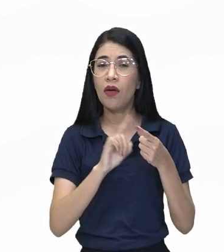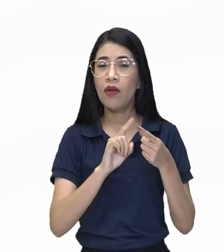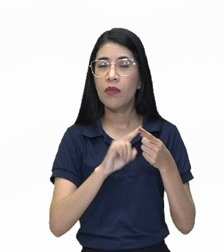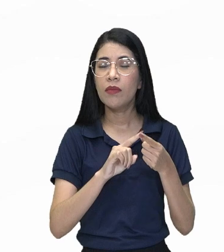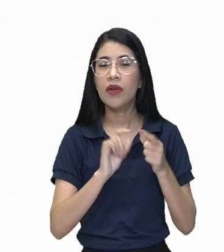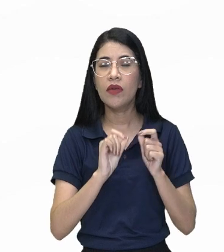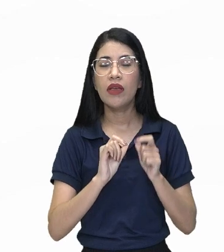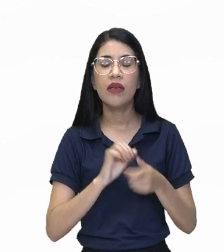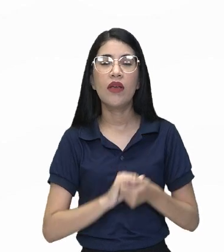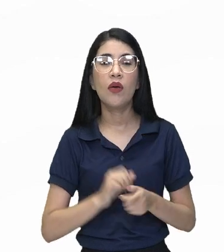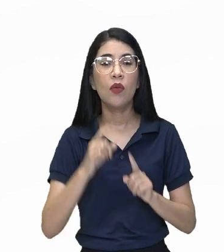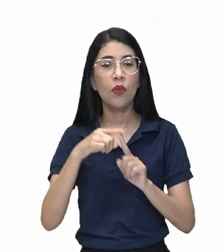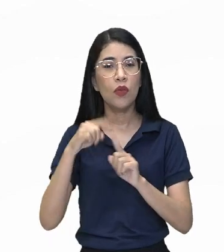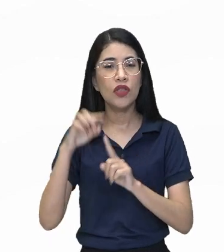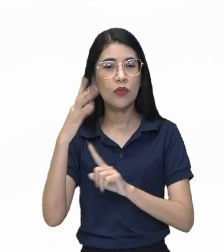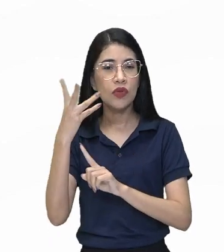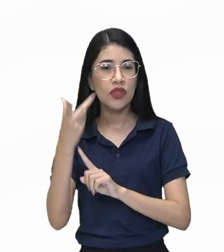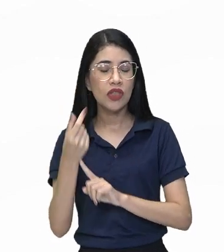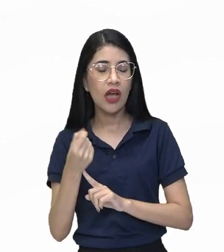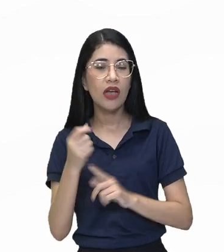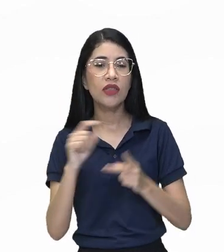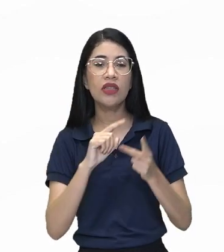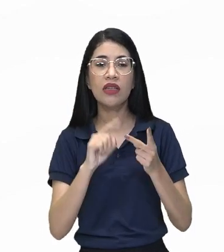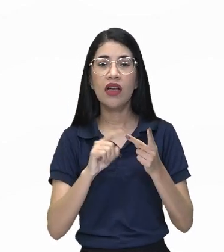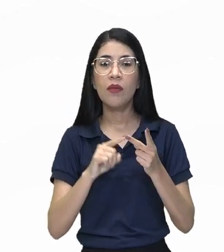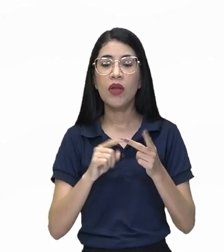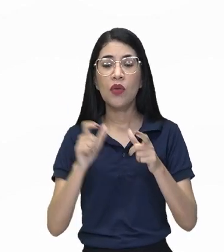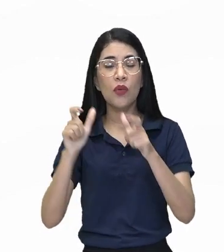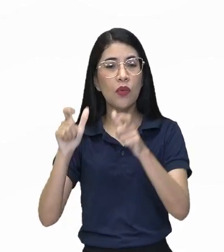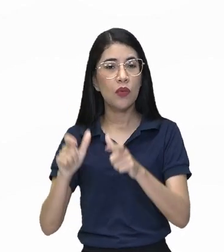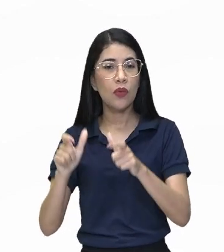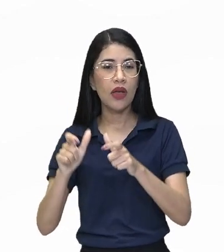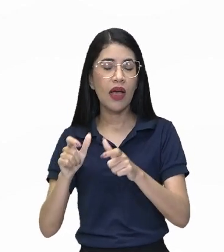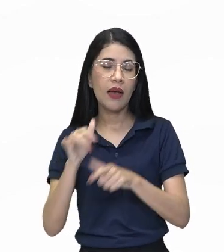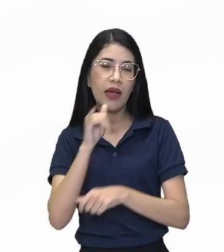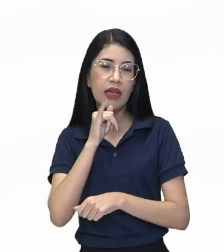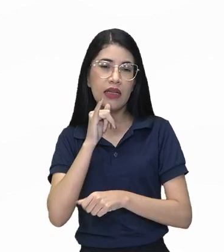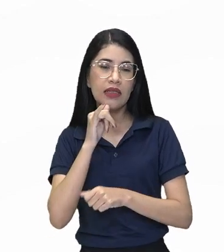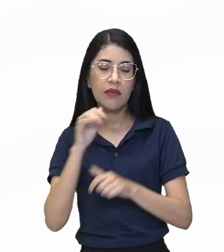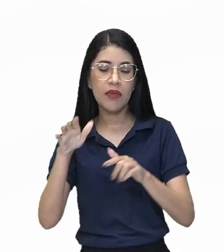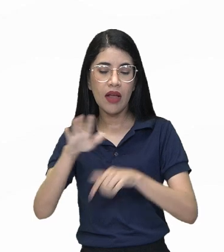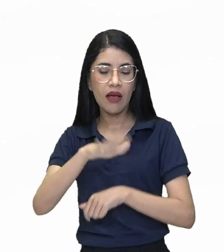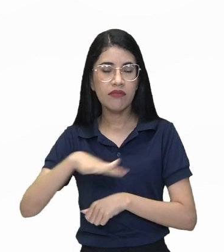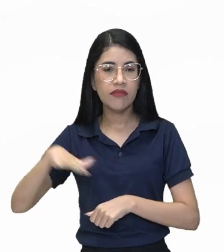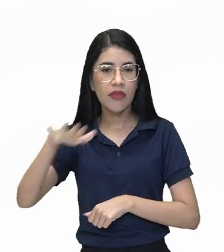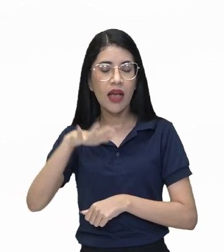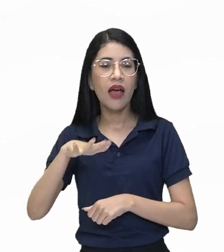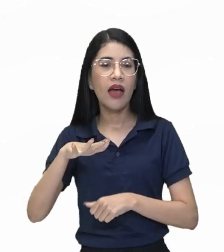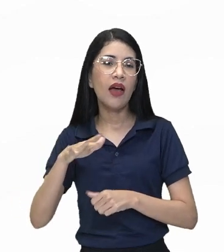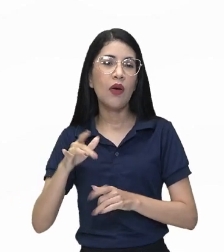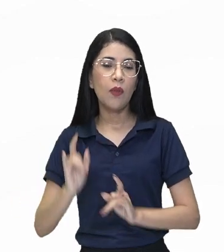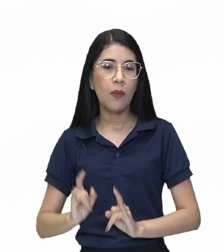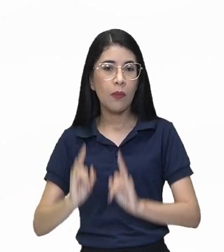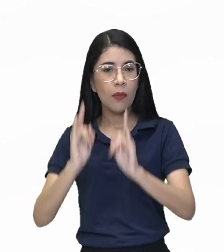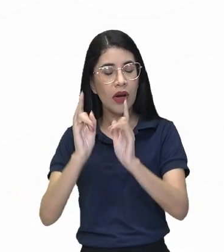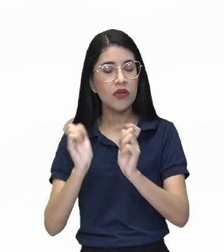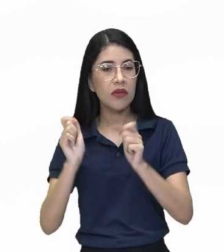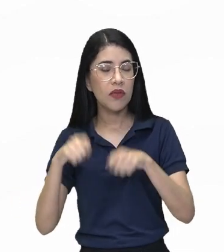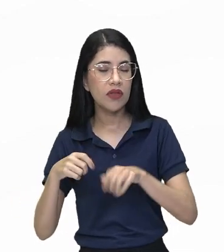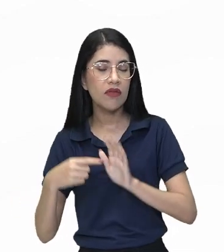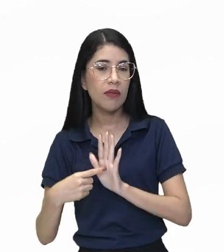de arte ou também a edifícios ou casa, ou seja, ao espaço no qual podem ser